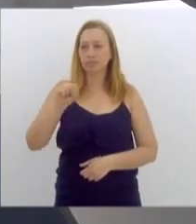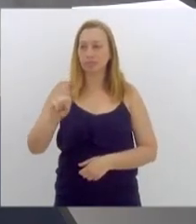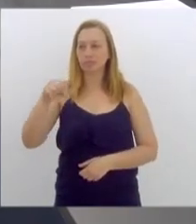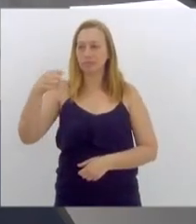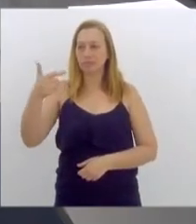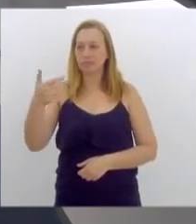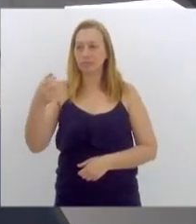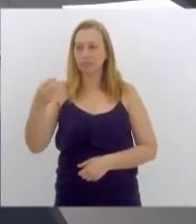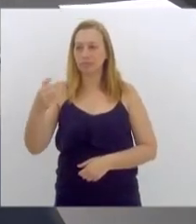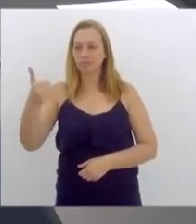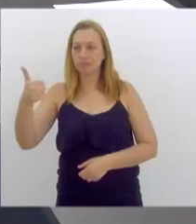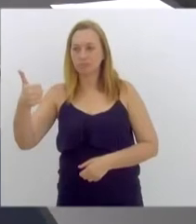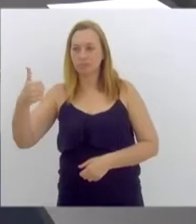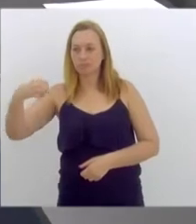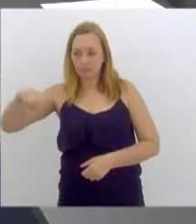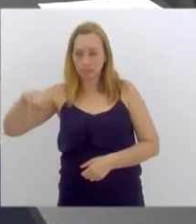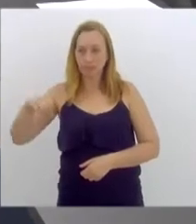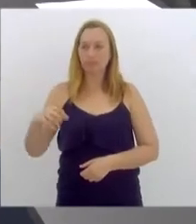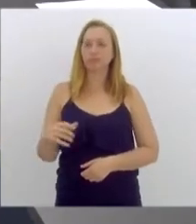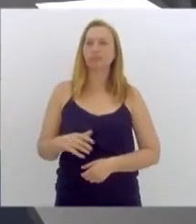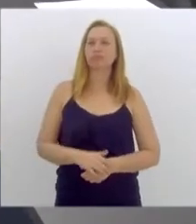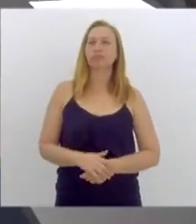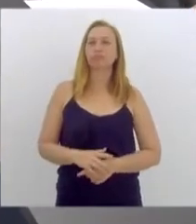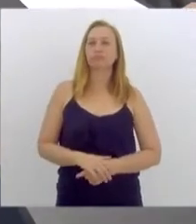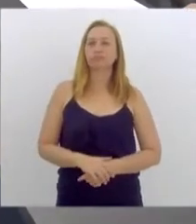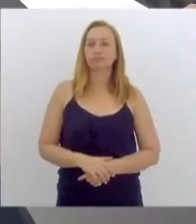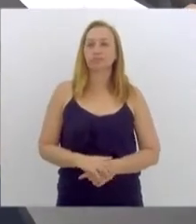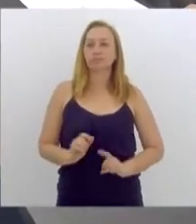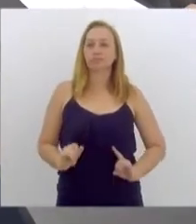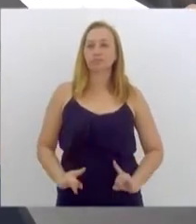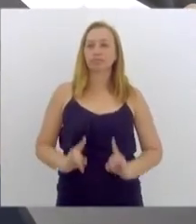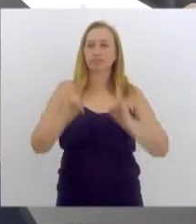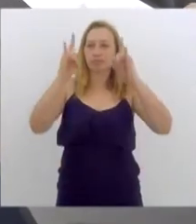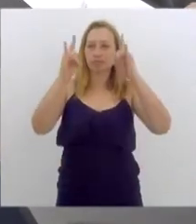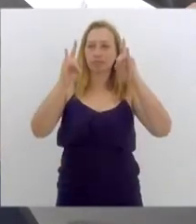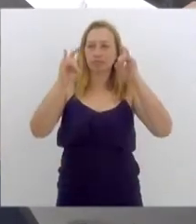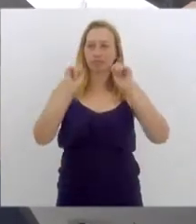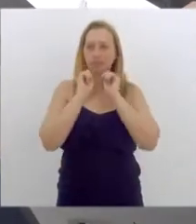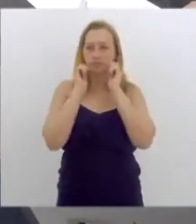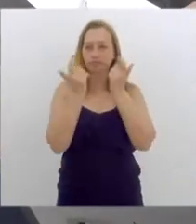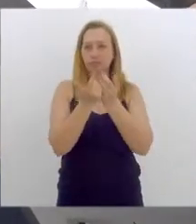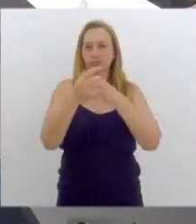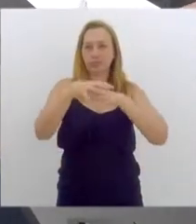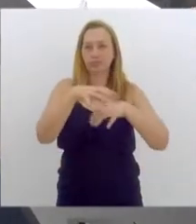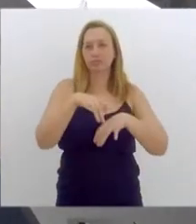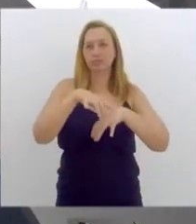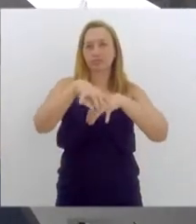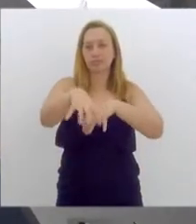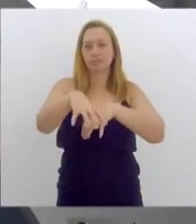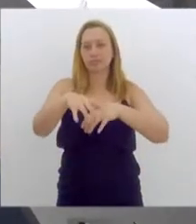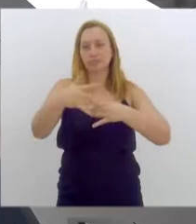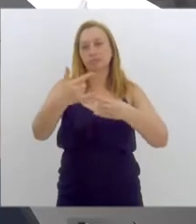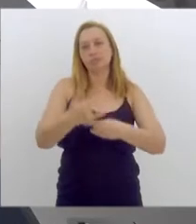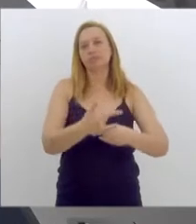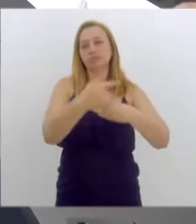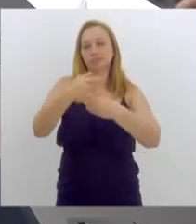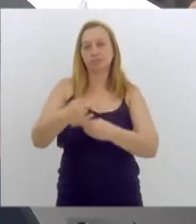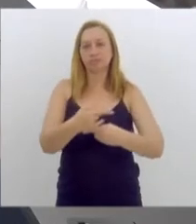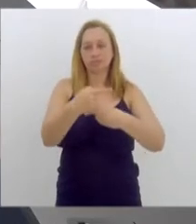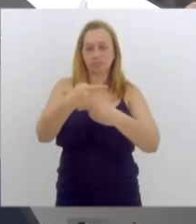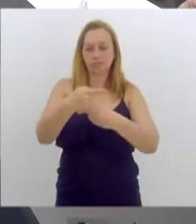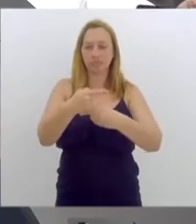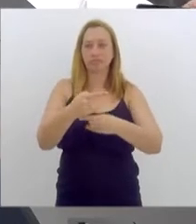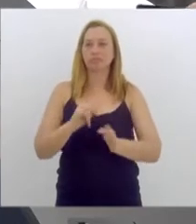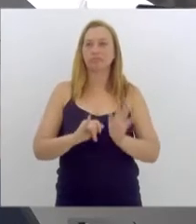Lúcio Costa e por meio da plataforma Zoom conforme edital devidamente